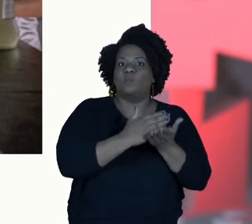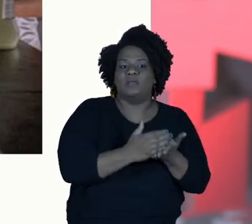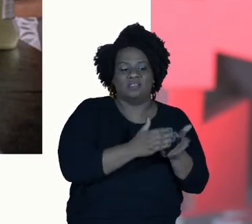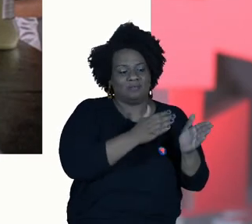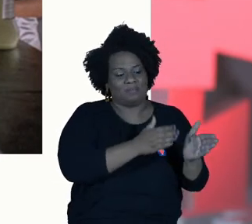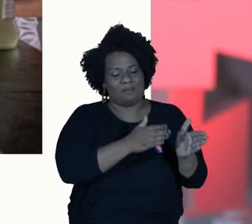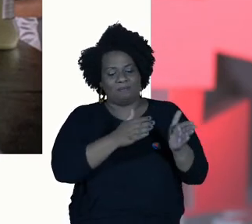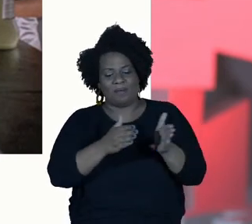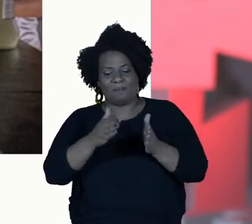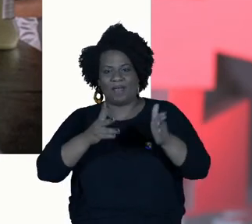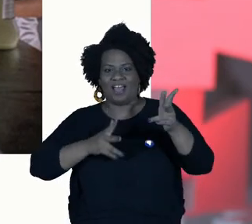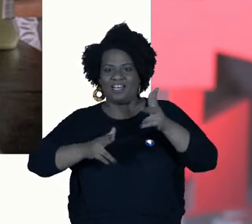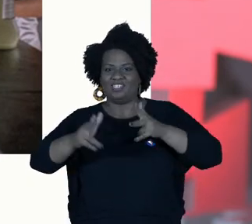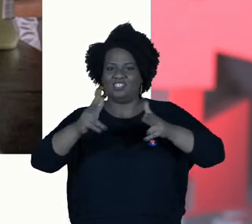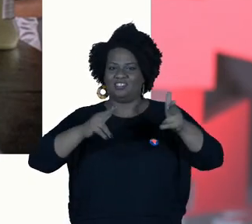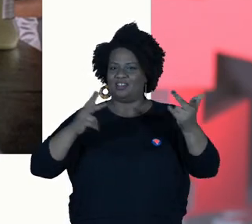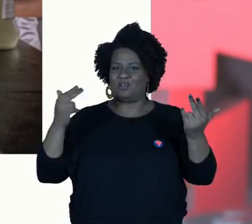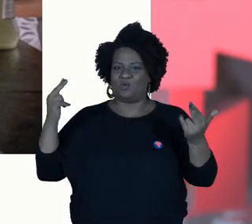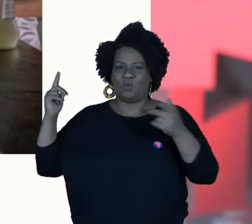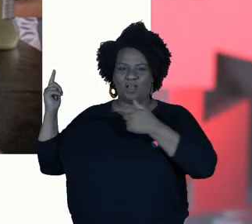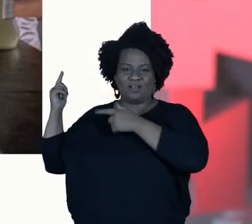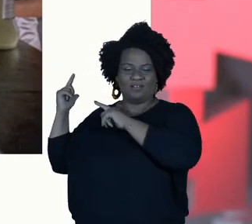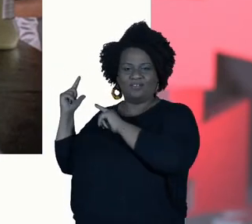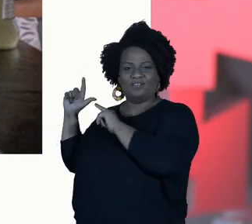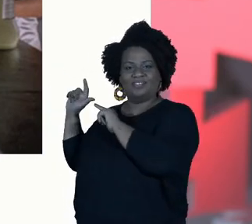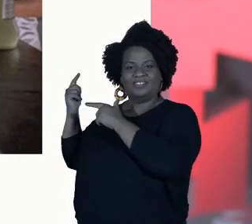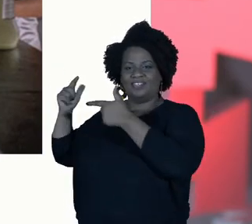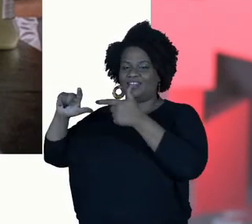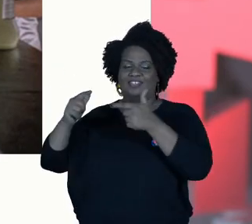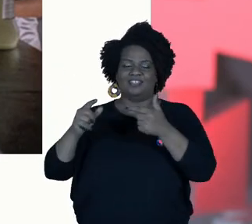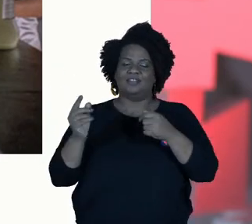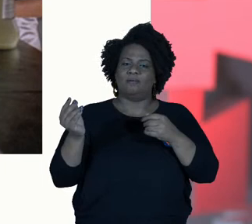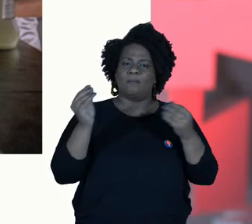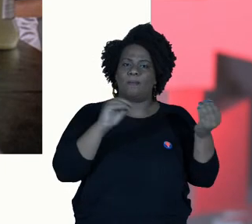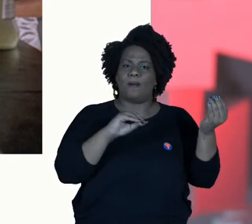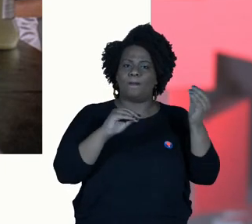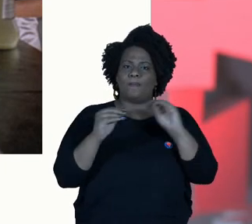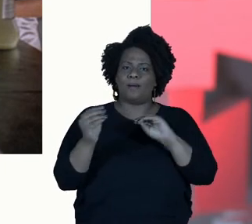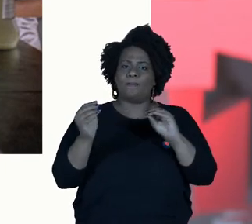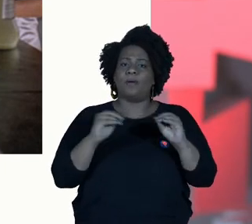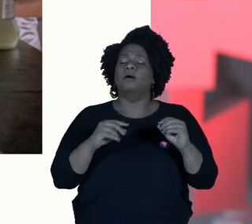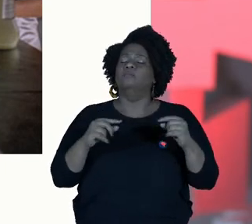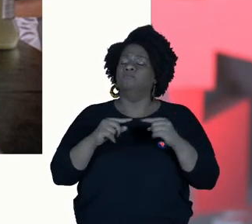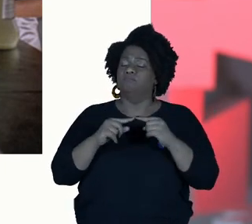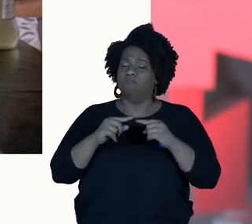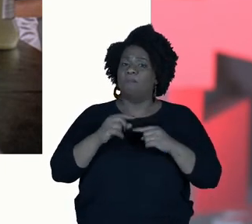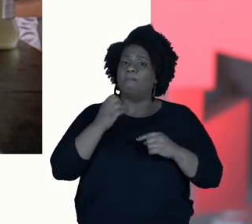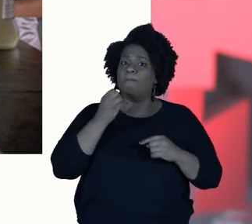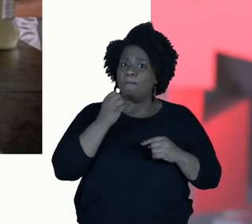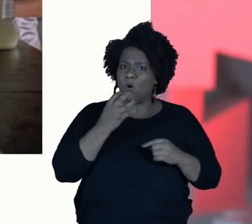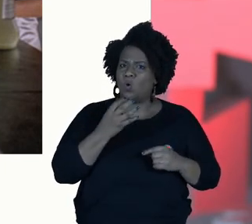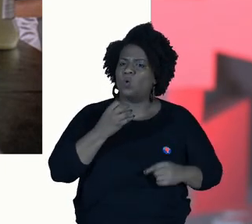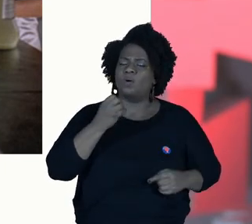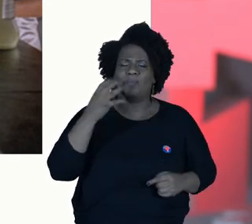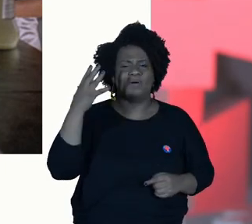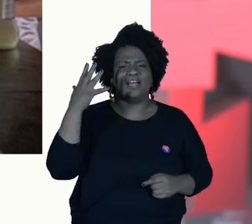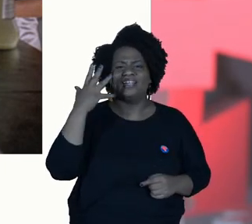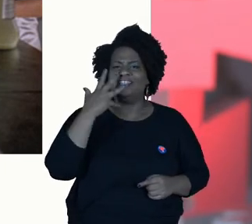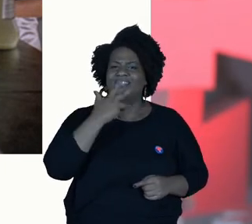da edição tradicional. É uma edição de superposição. Mas funciona muito bem, muito belo, é